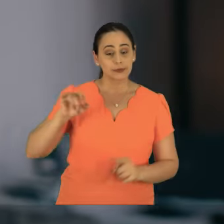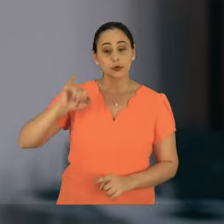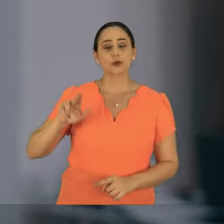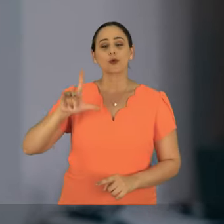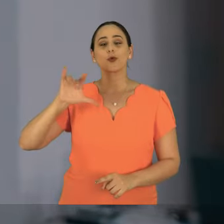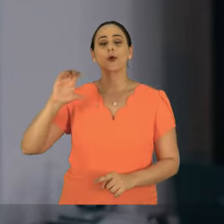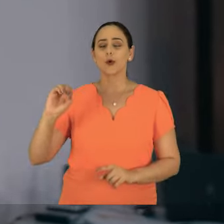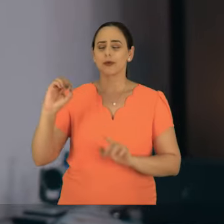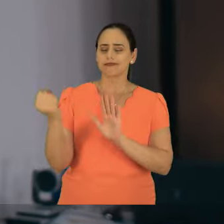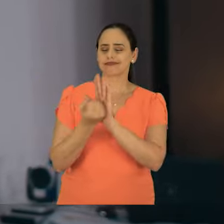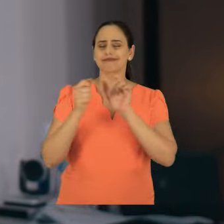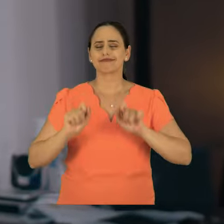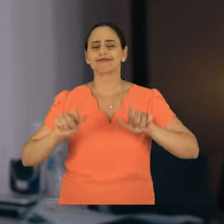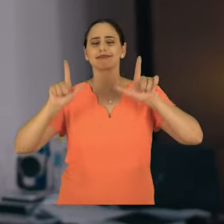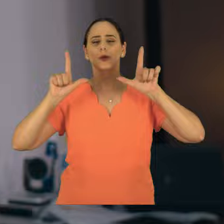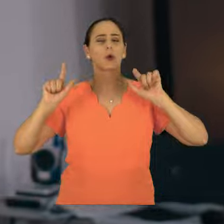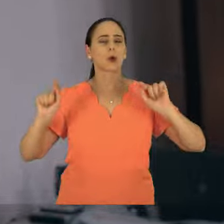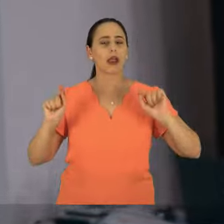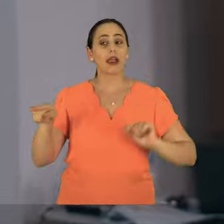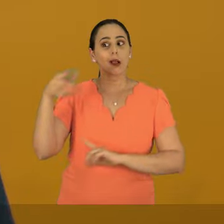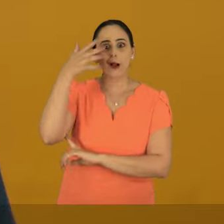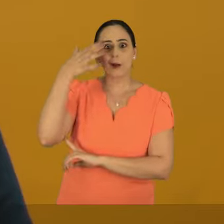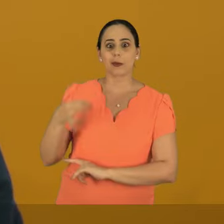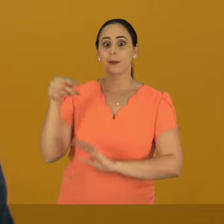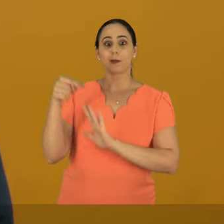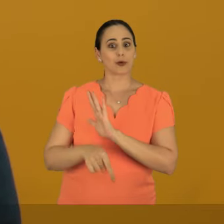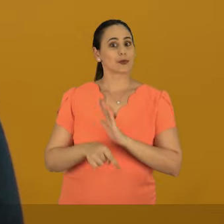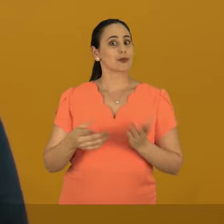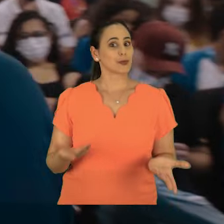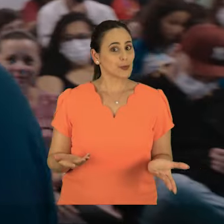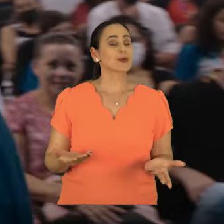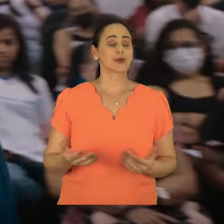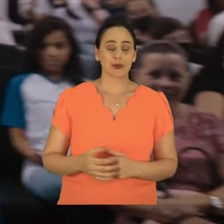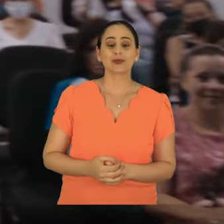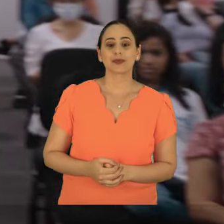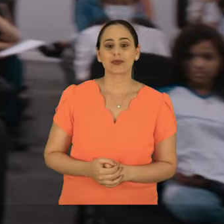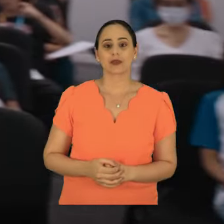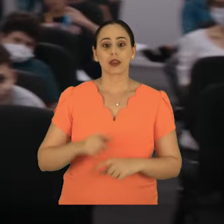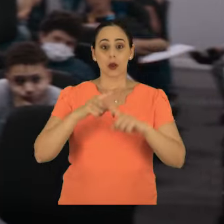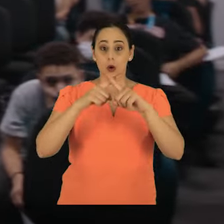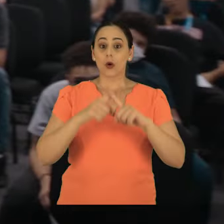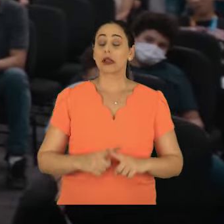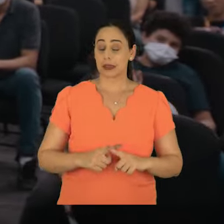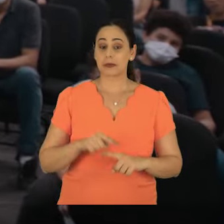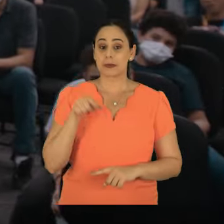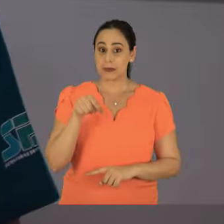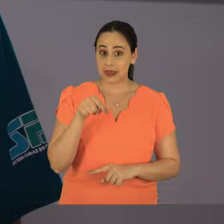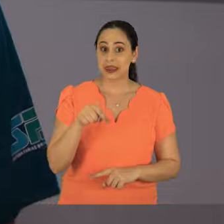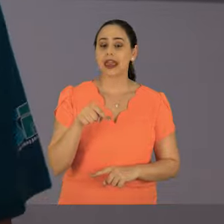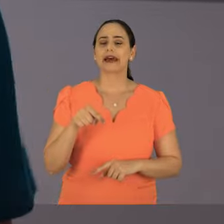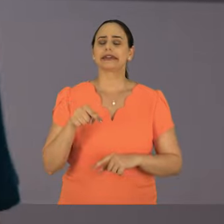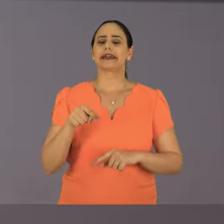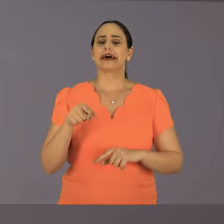nessa perspectiva, o Júlio César se destacou pela sua compreensão do consumo, foi um aluno perspicaz. Foi